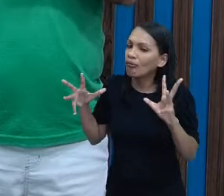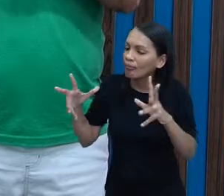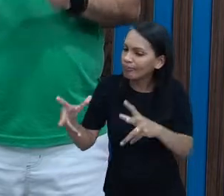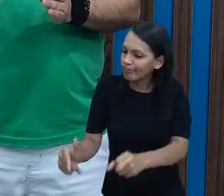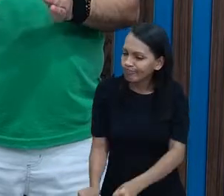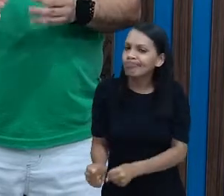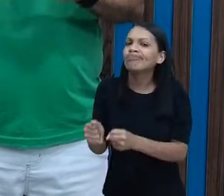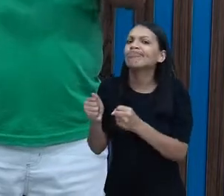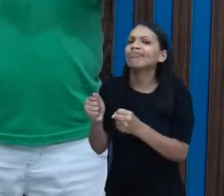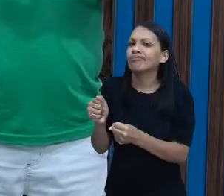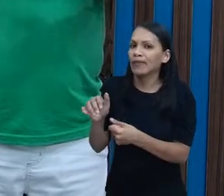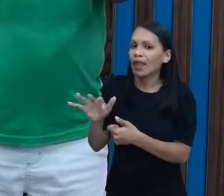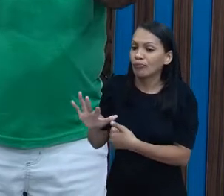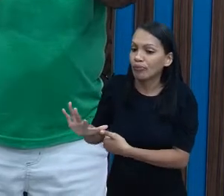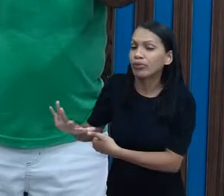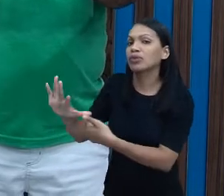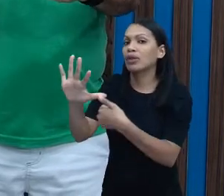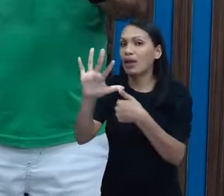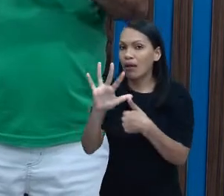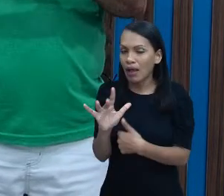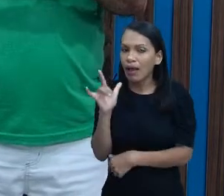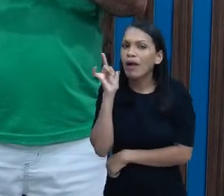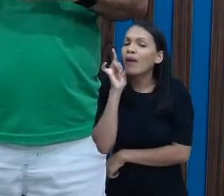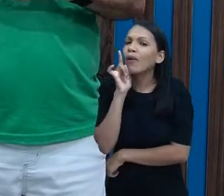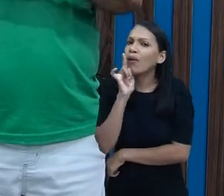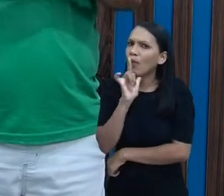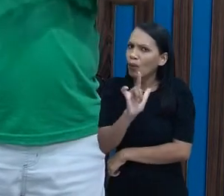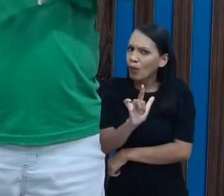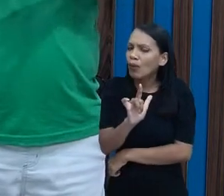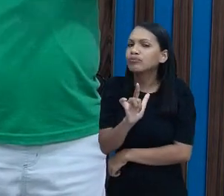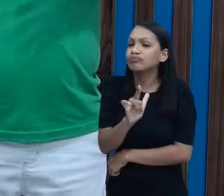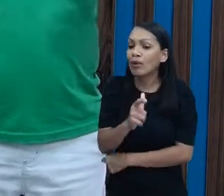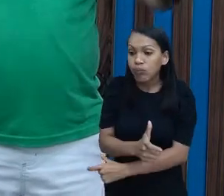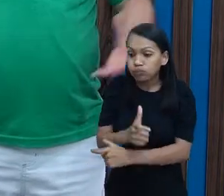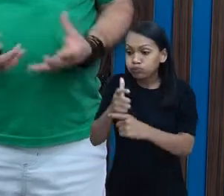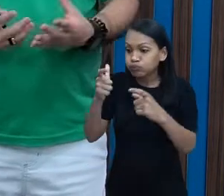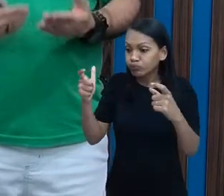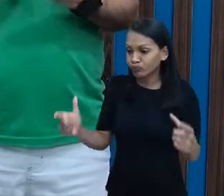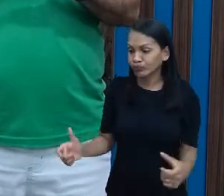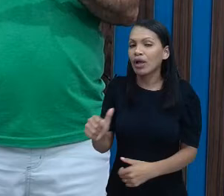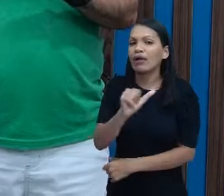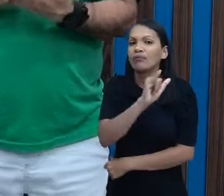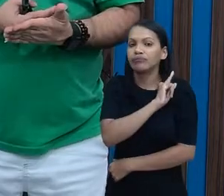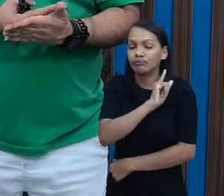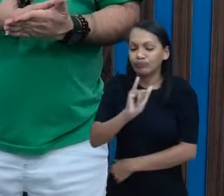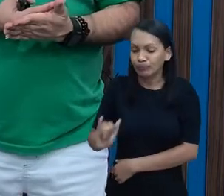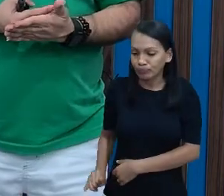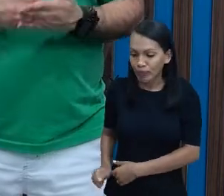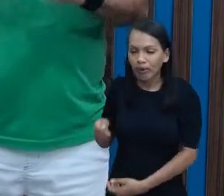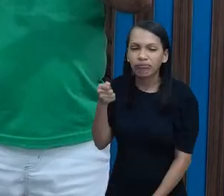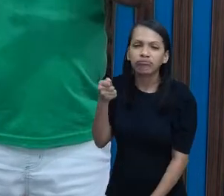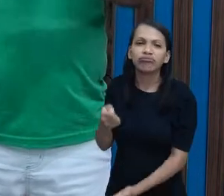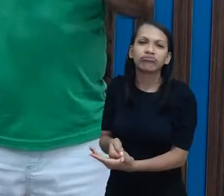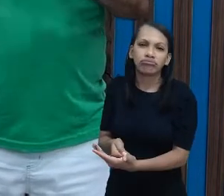continente americano, ganhando assim uma pretensão mais imperialista do que